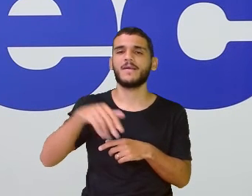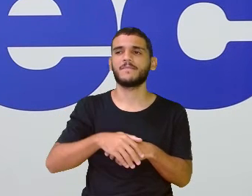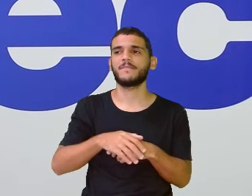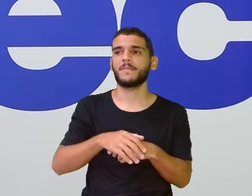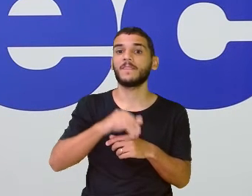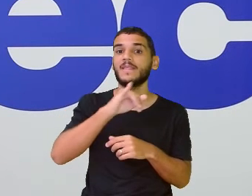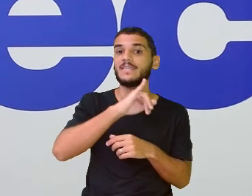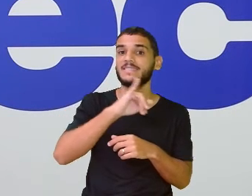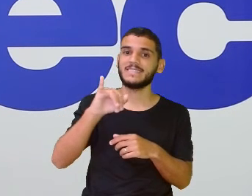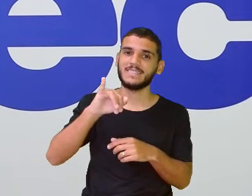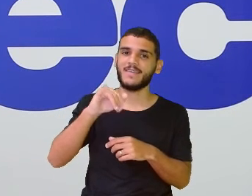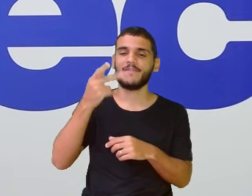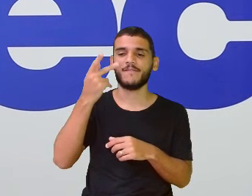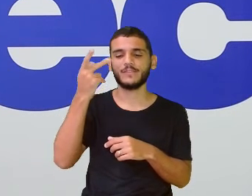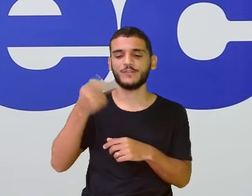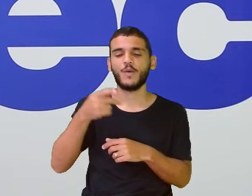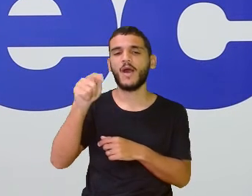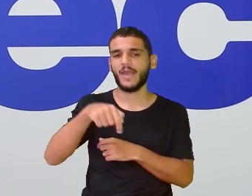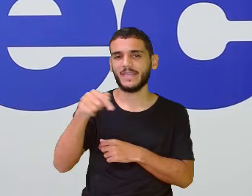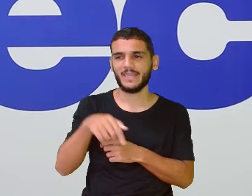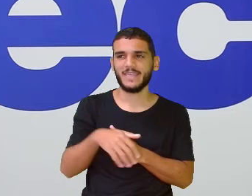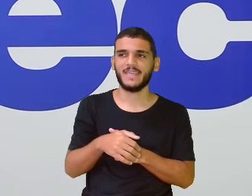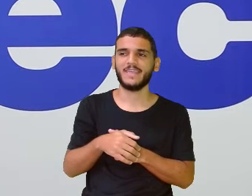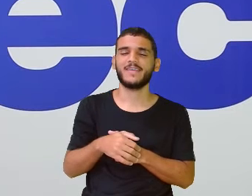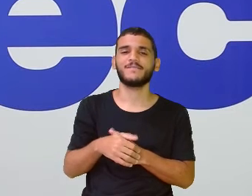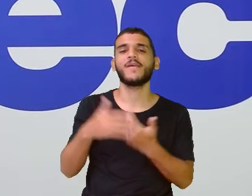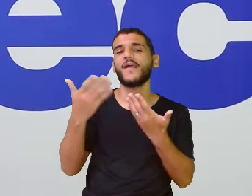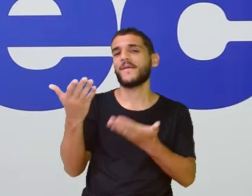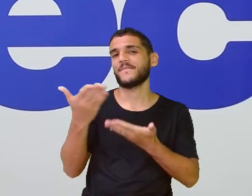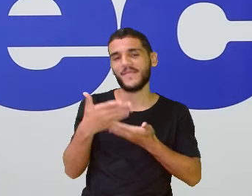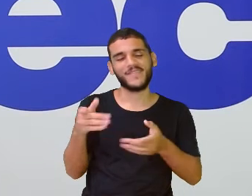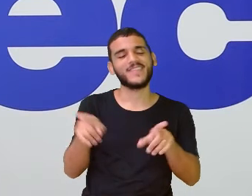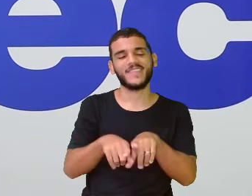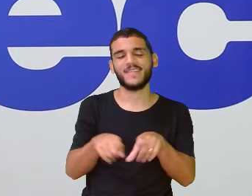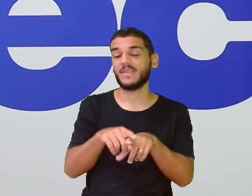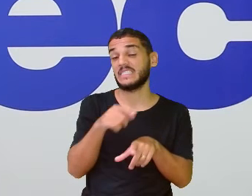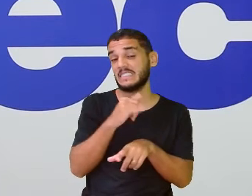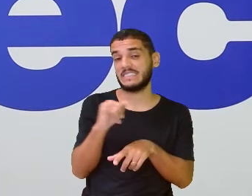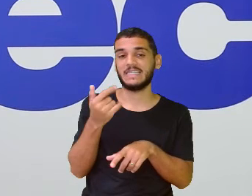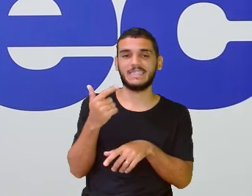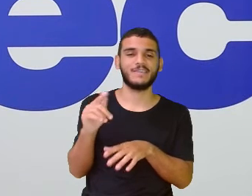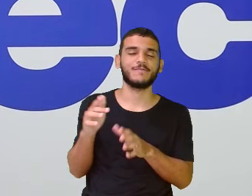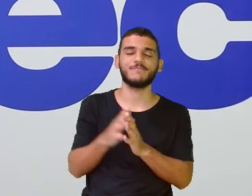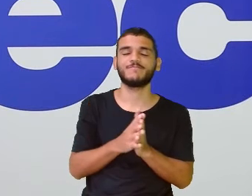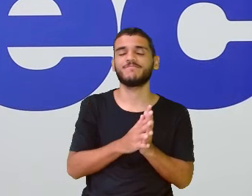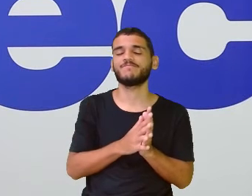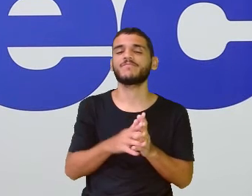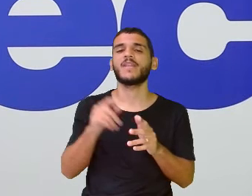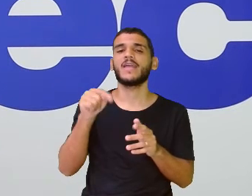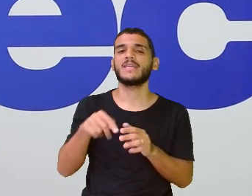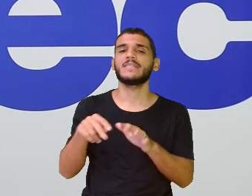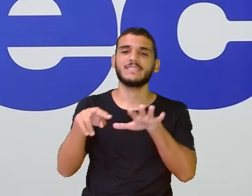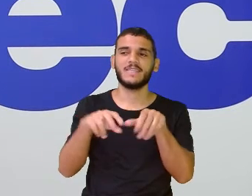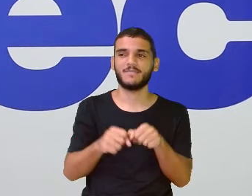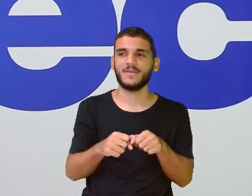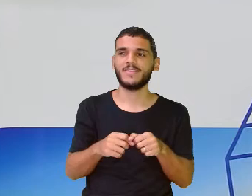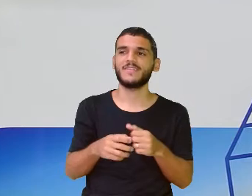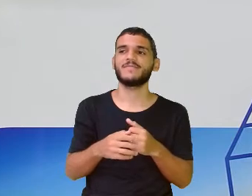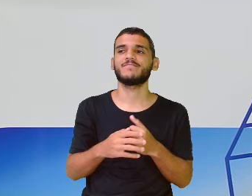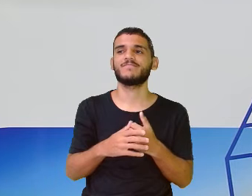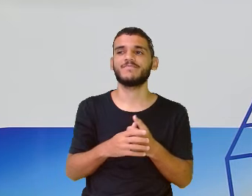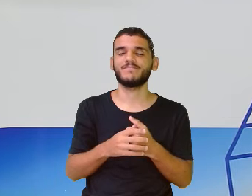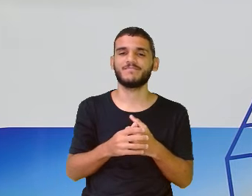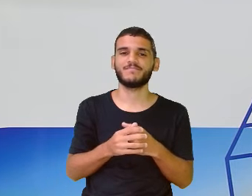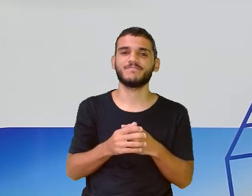lá do Matias Delgado, dá um oi pra gente. Se não for essa Anne, seja bem-vinda também, Anne. Até porque tivemos aqui a visita da Anne essa semana. Será que é ela? Anne Cecília,